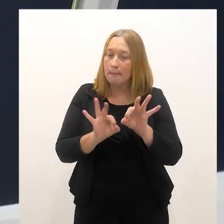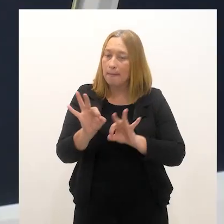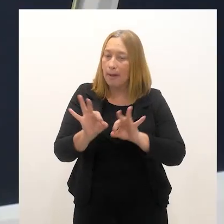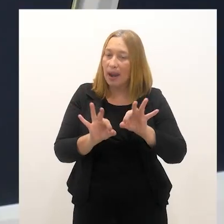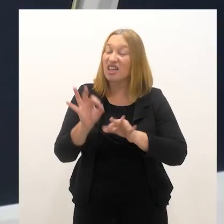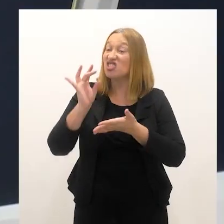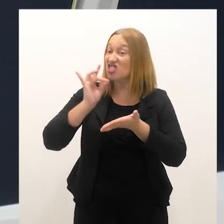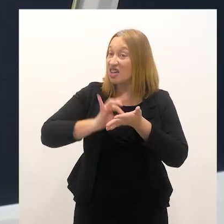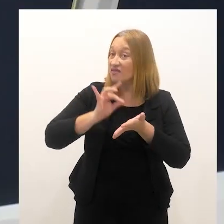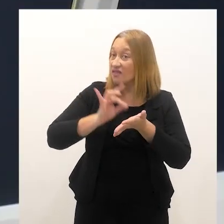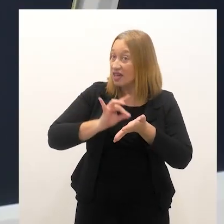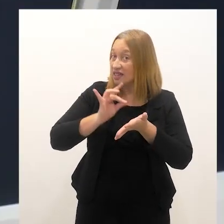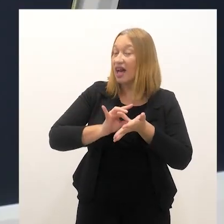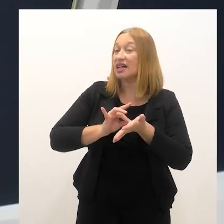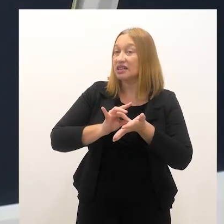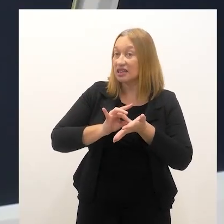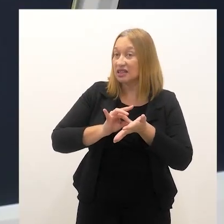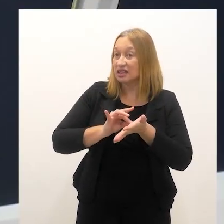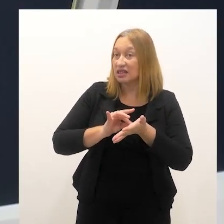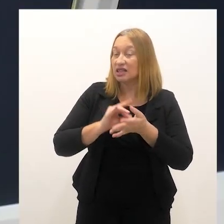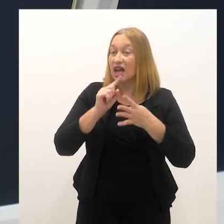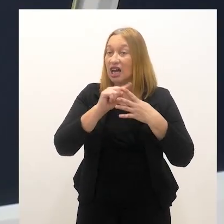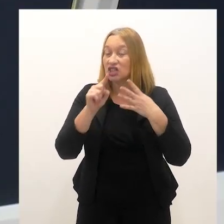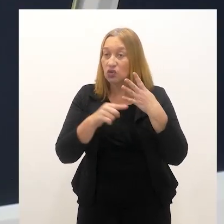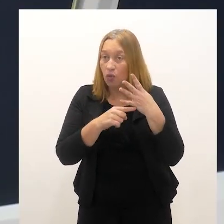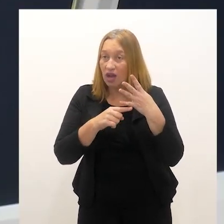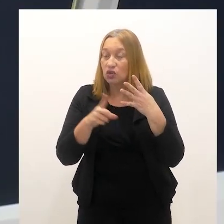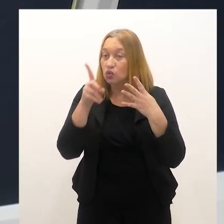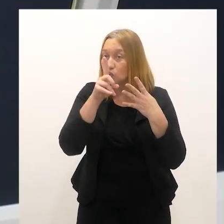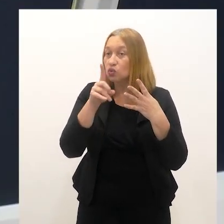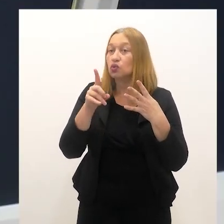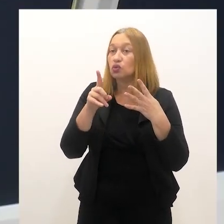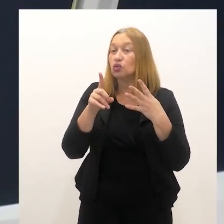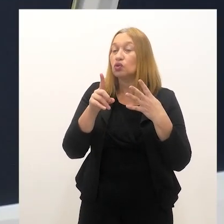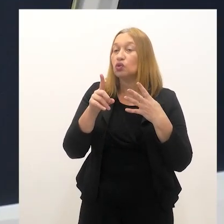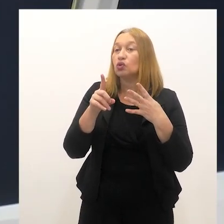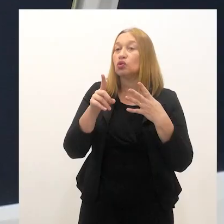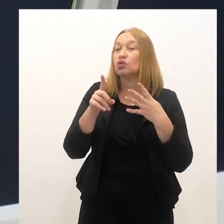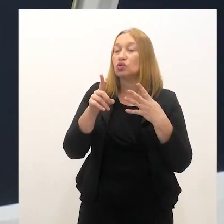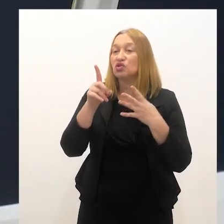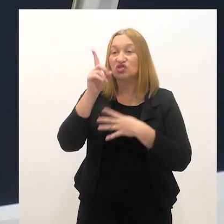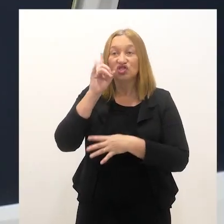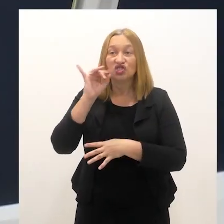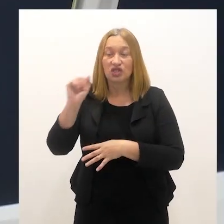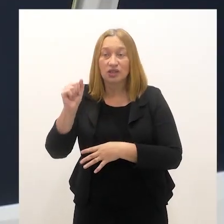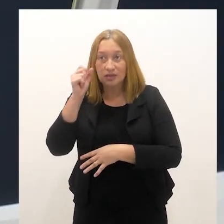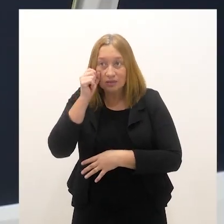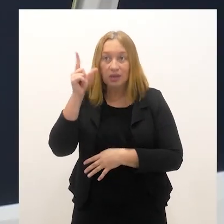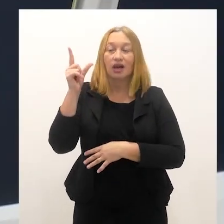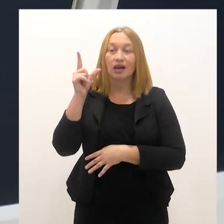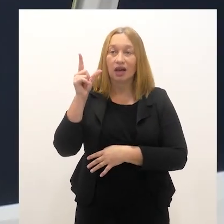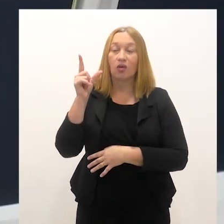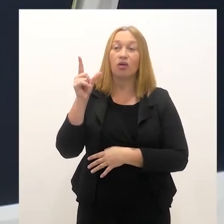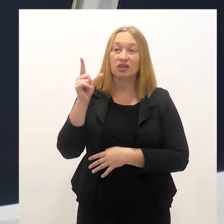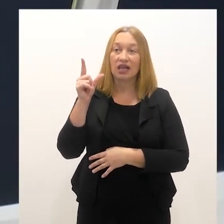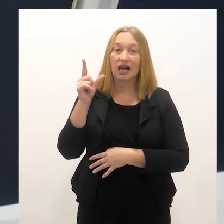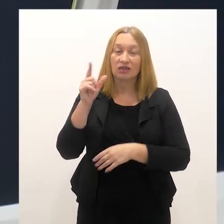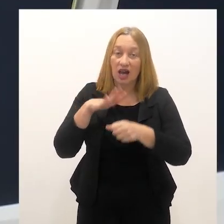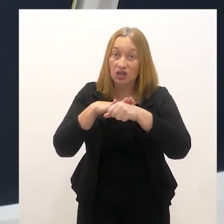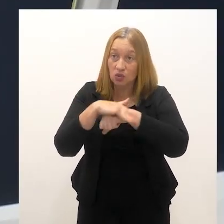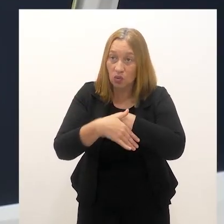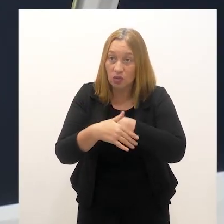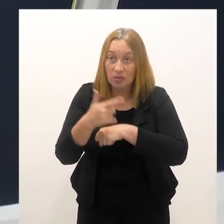já me programava de verdade para ficar as 4 noites acordado, para assistir tudo em casa.